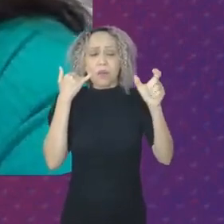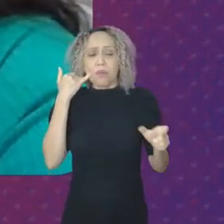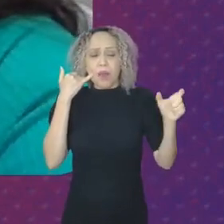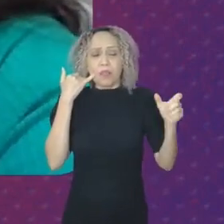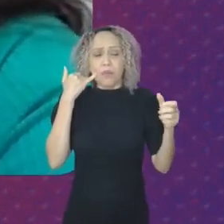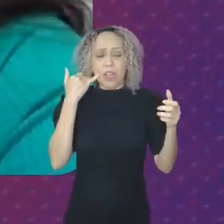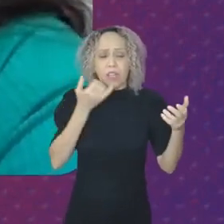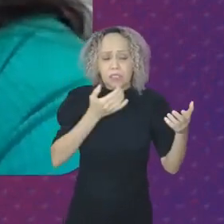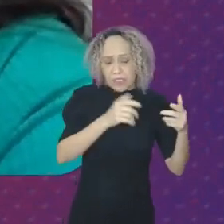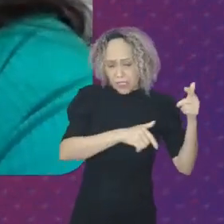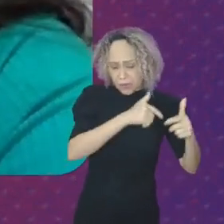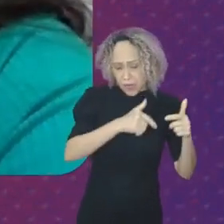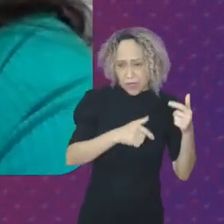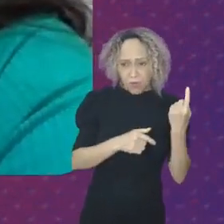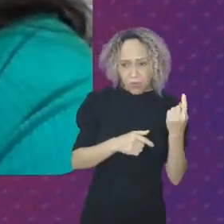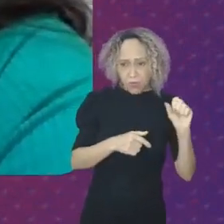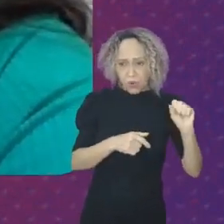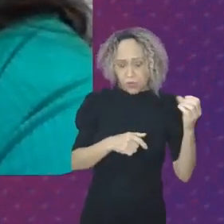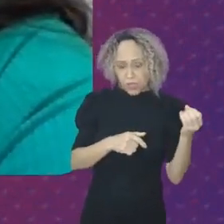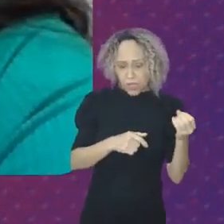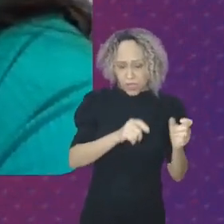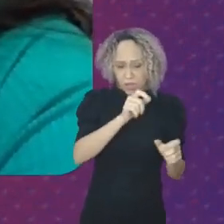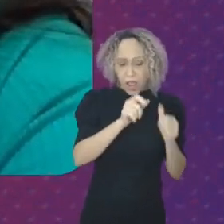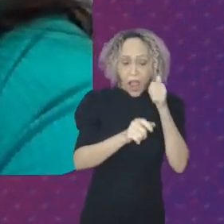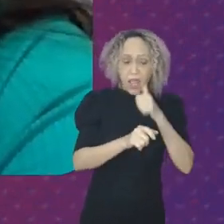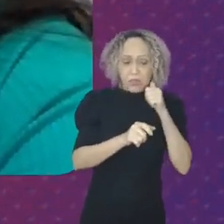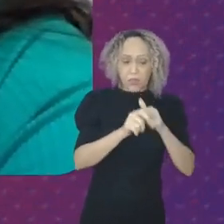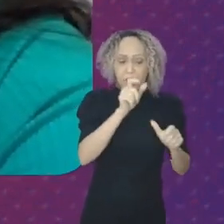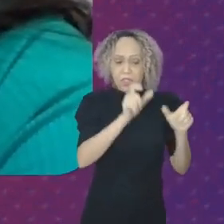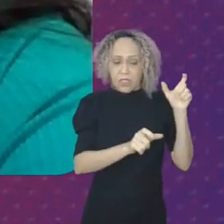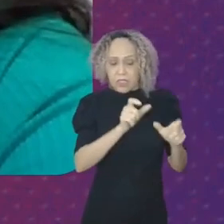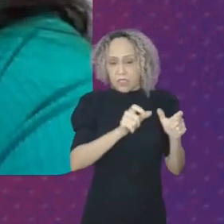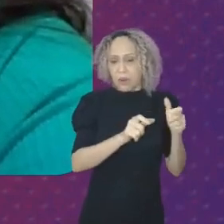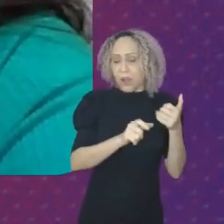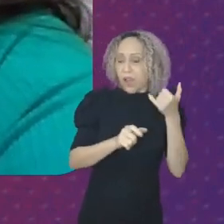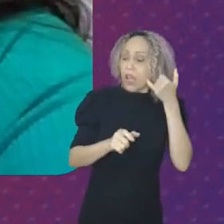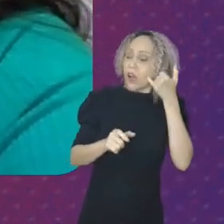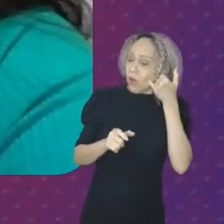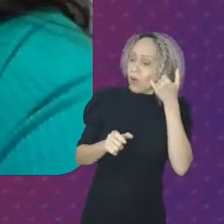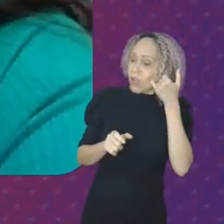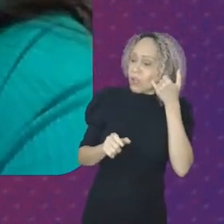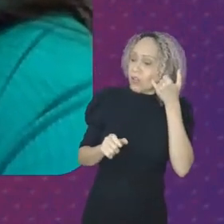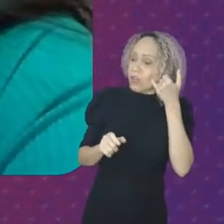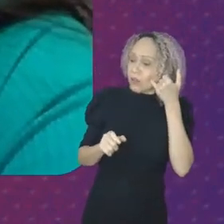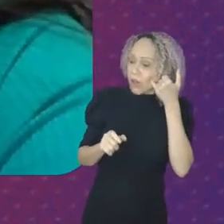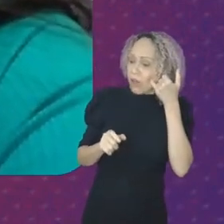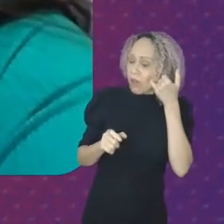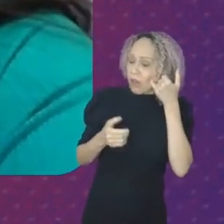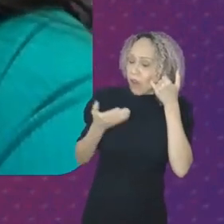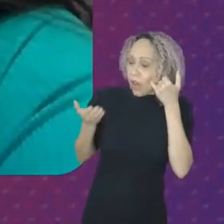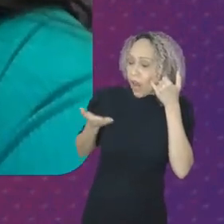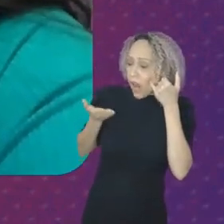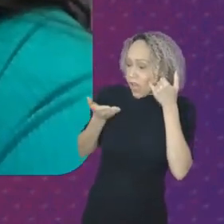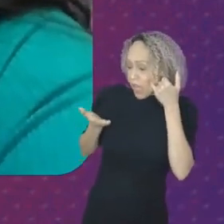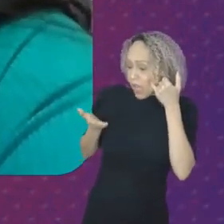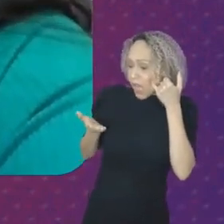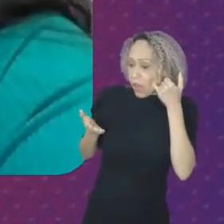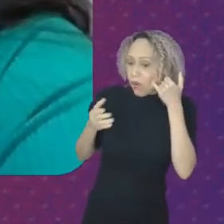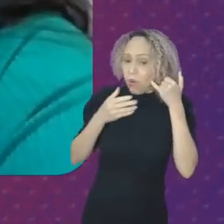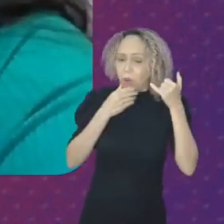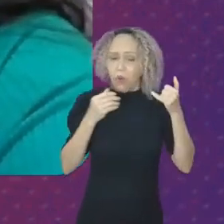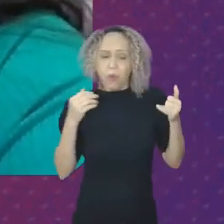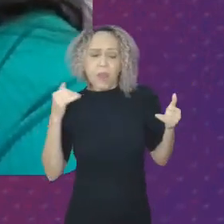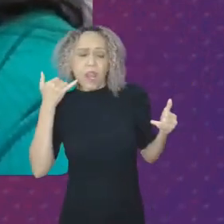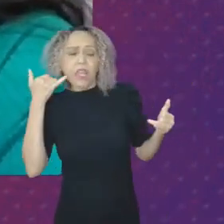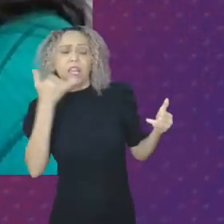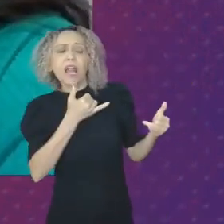porque a maioria das ligações do Ligue 180 virou essas ligações e trotes de cunho